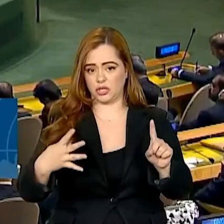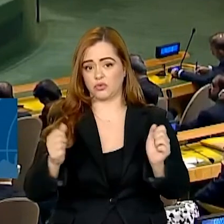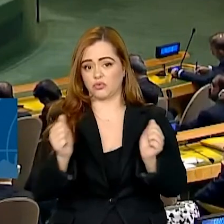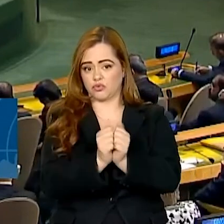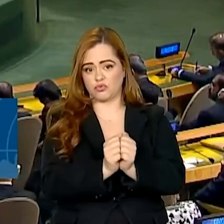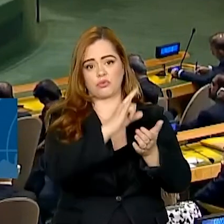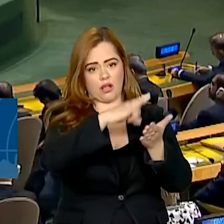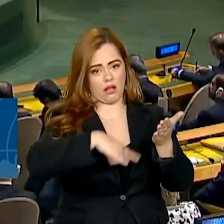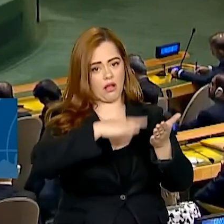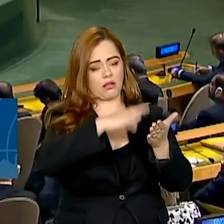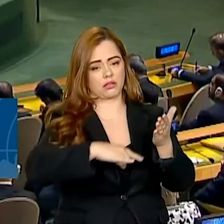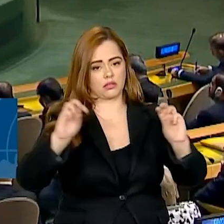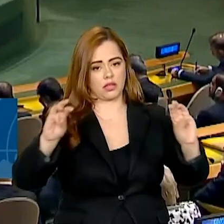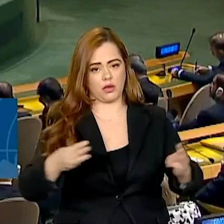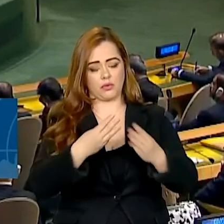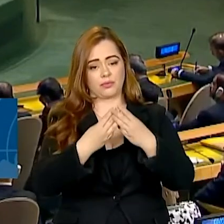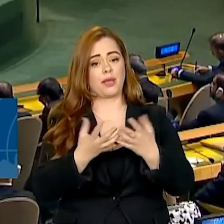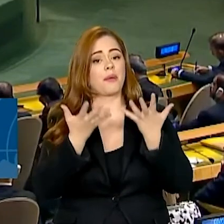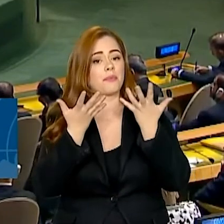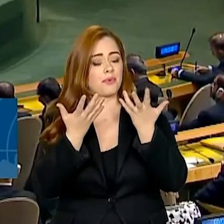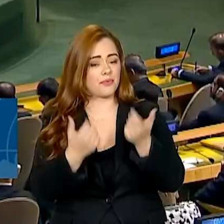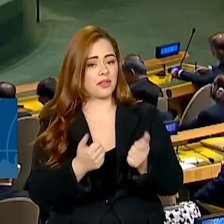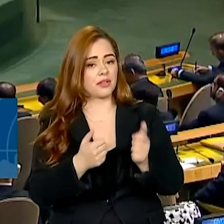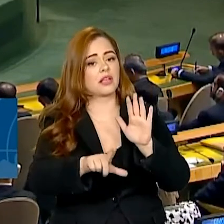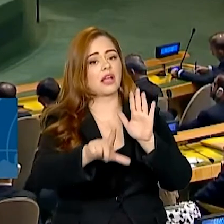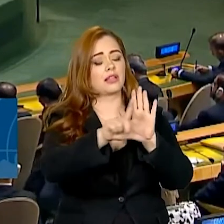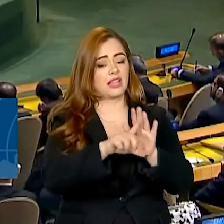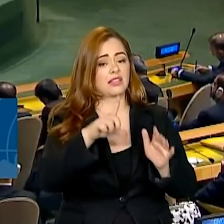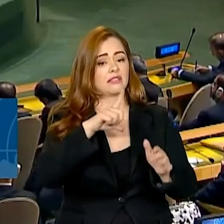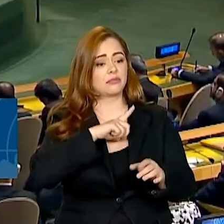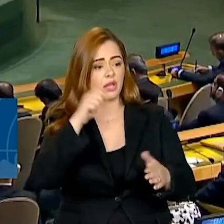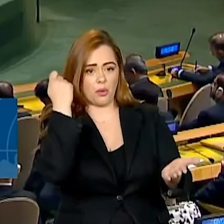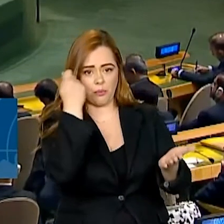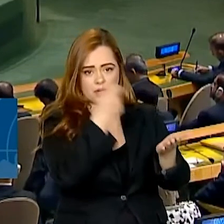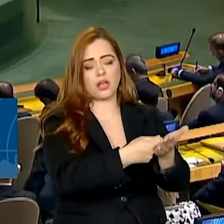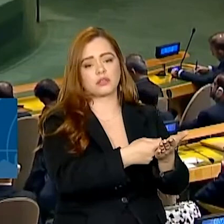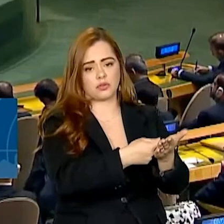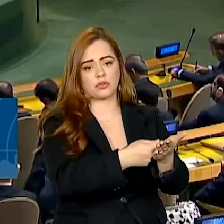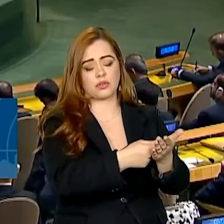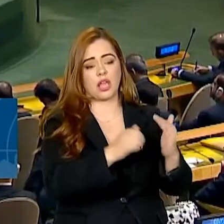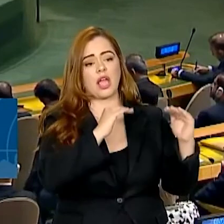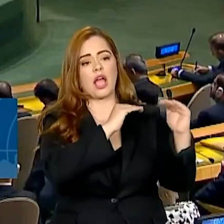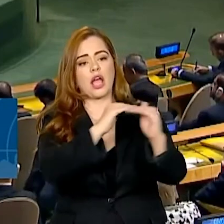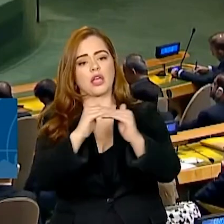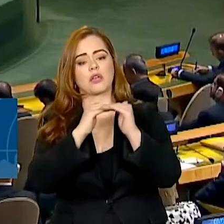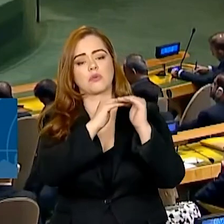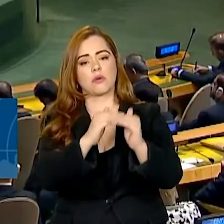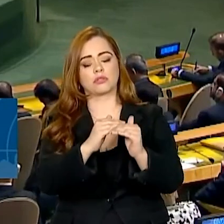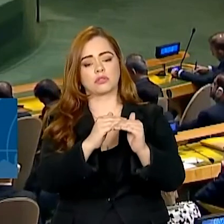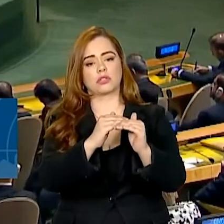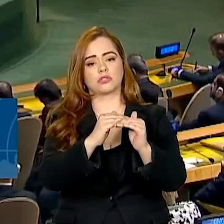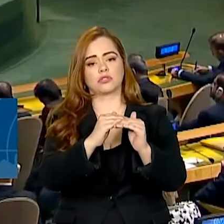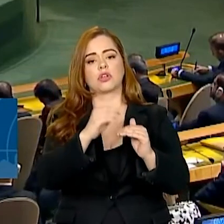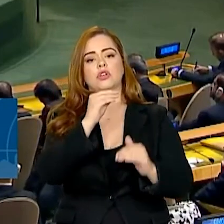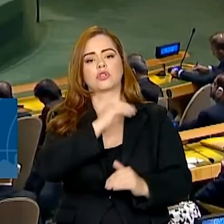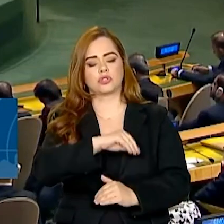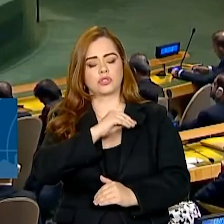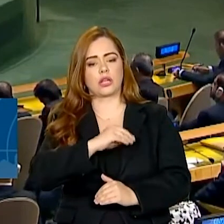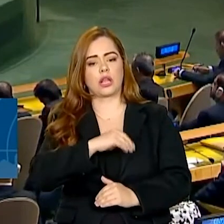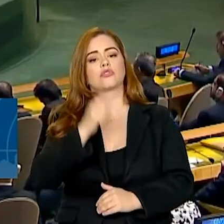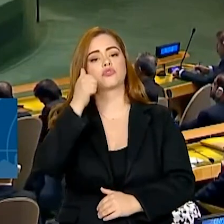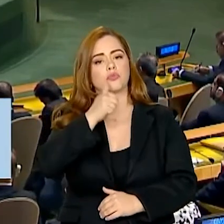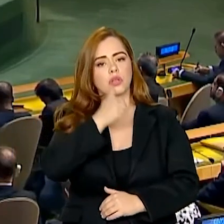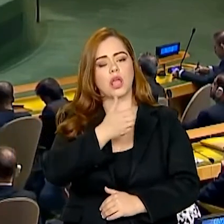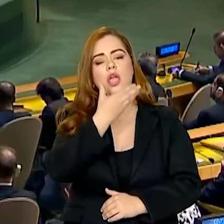ONU, aprovamos a lei que torna obrigatória a igualdade salarial entre mulheres e